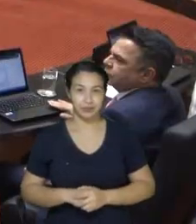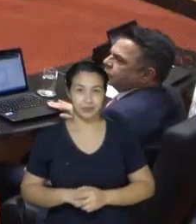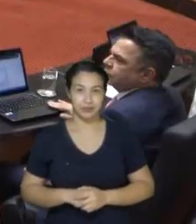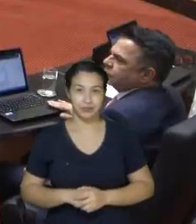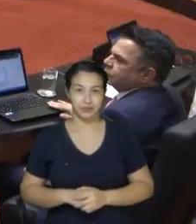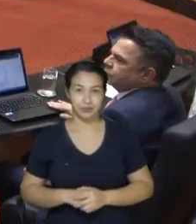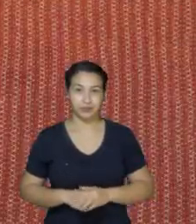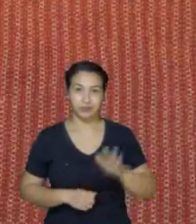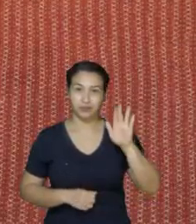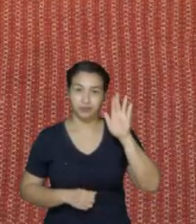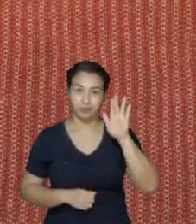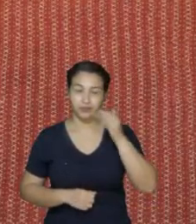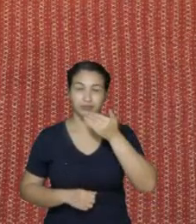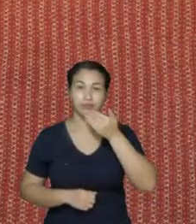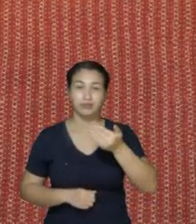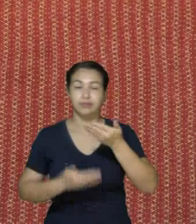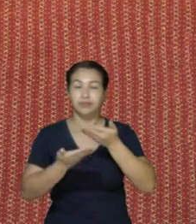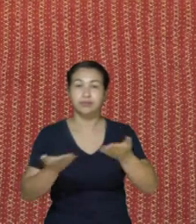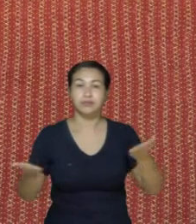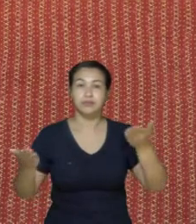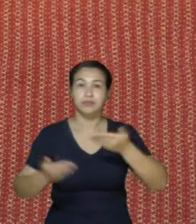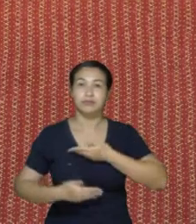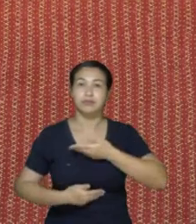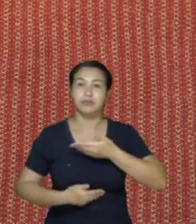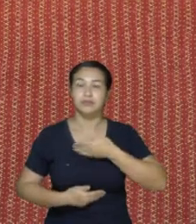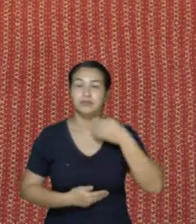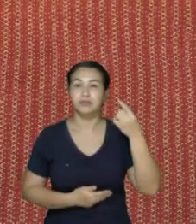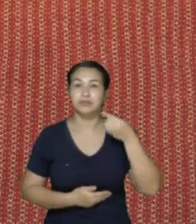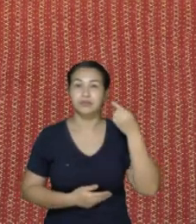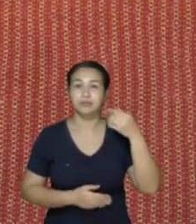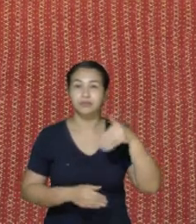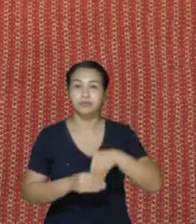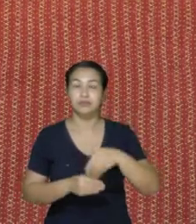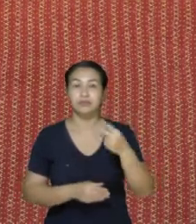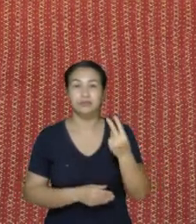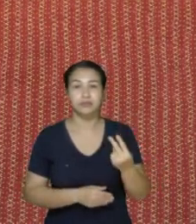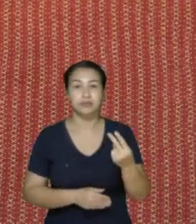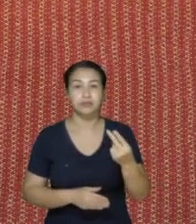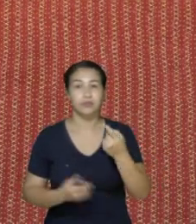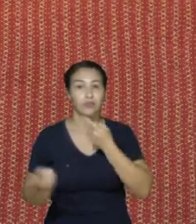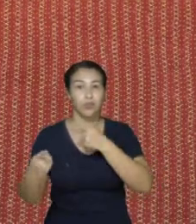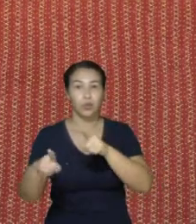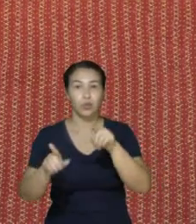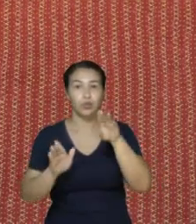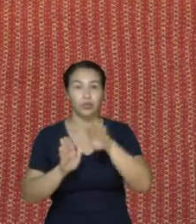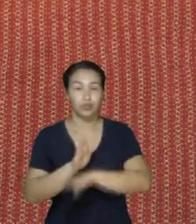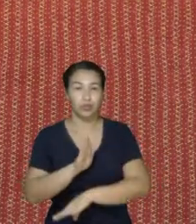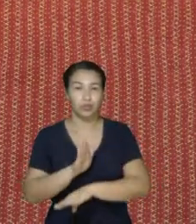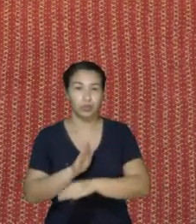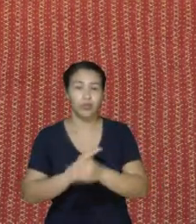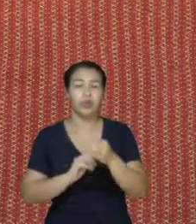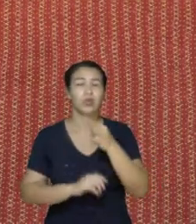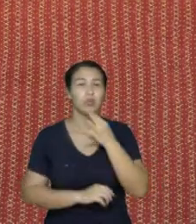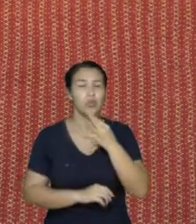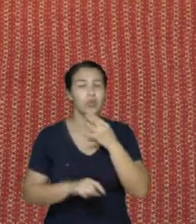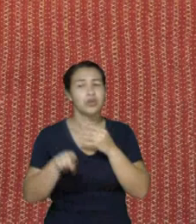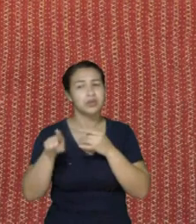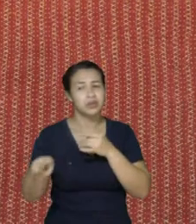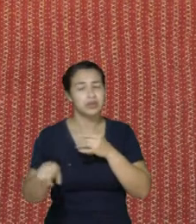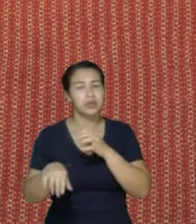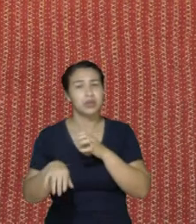Senhor presidente, eu peço aos nobres colegas deputados, voto 2, a derrubada do veto. Quem conhece aquela estrada,